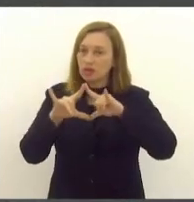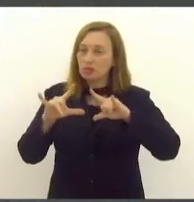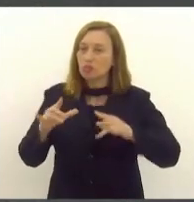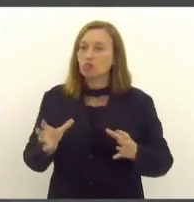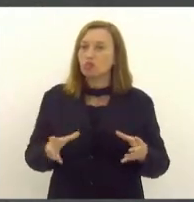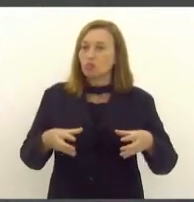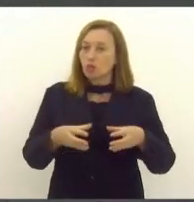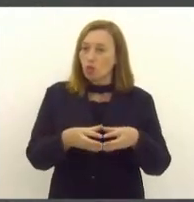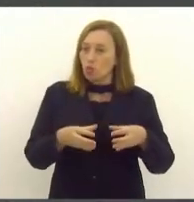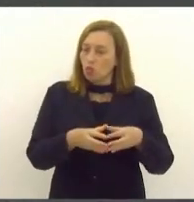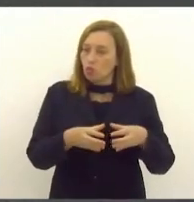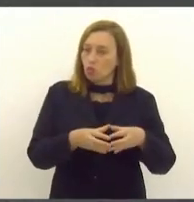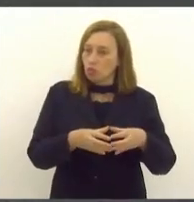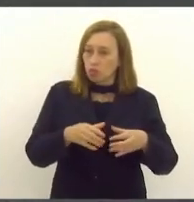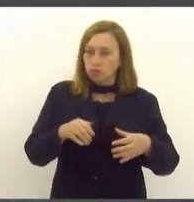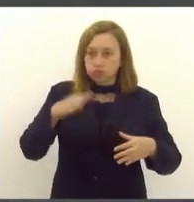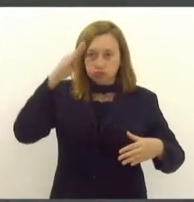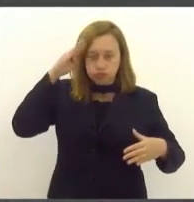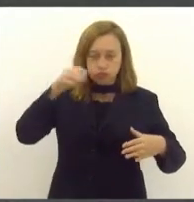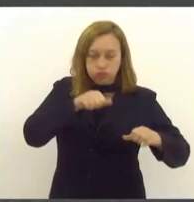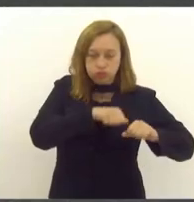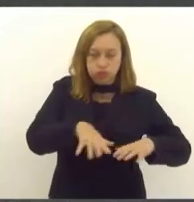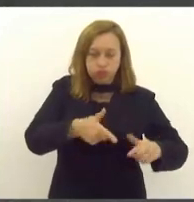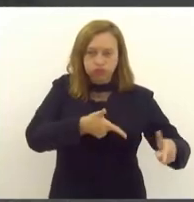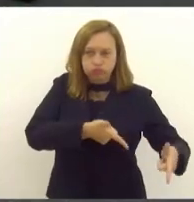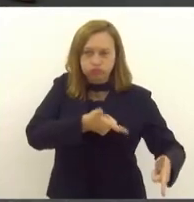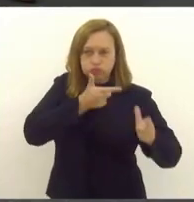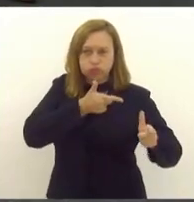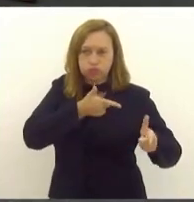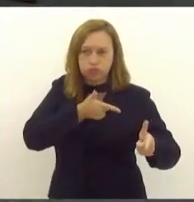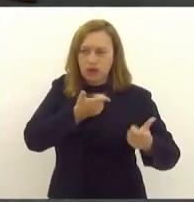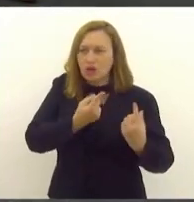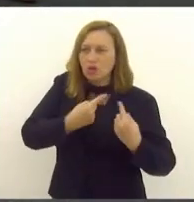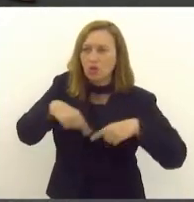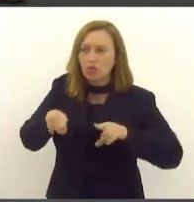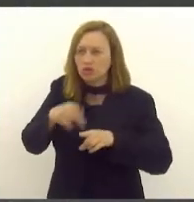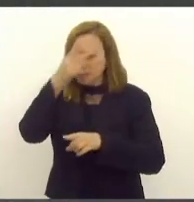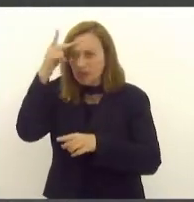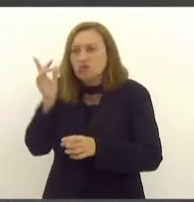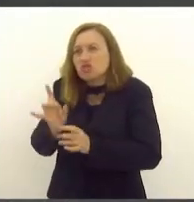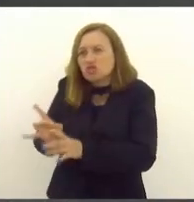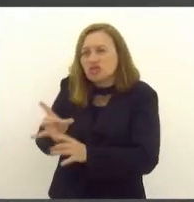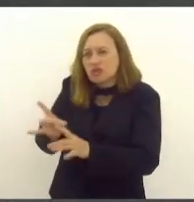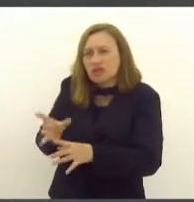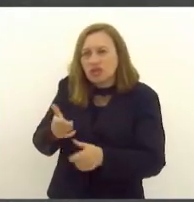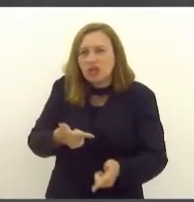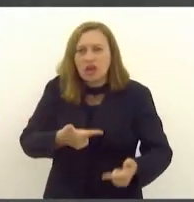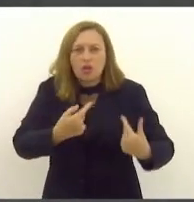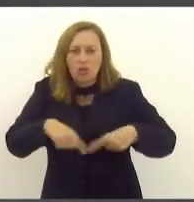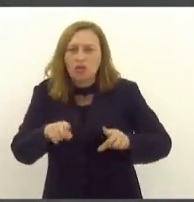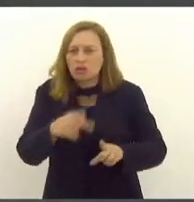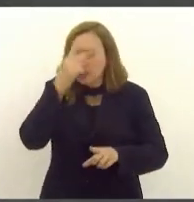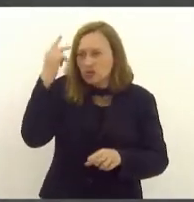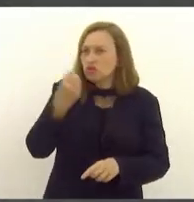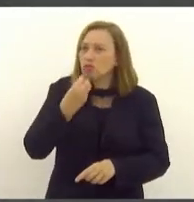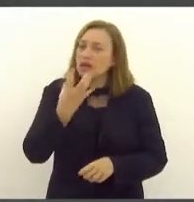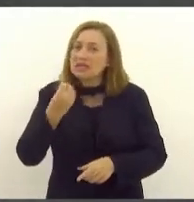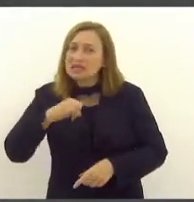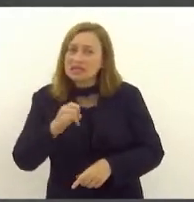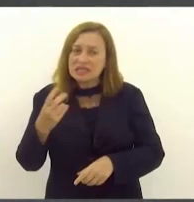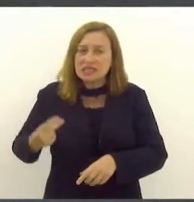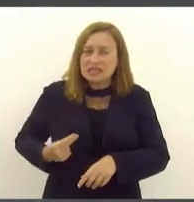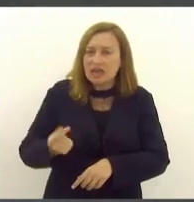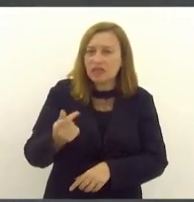que covardemente agride as pessoas agride Comerciantes agride o cidadão de bem se nós sairmos agora